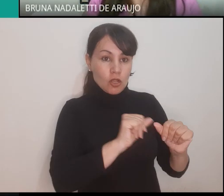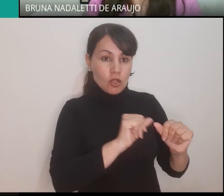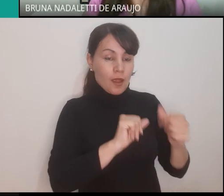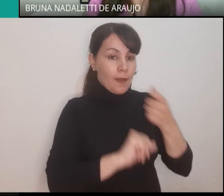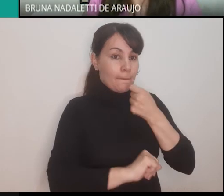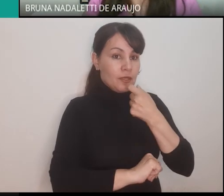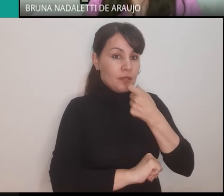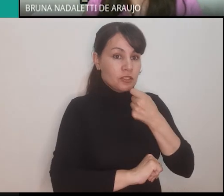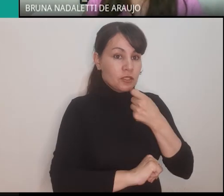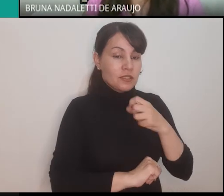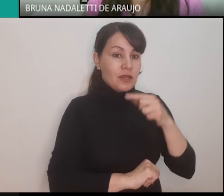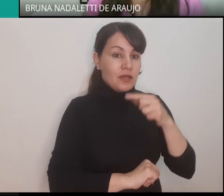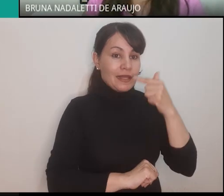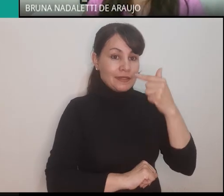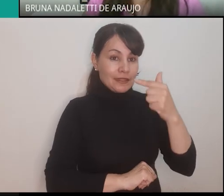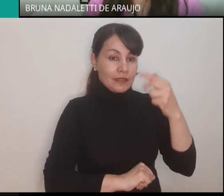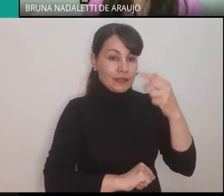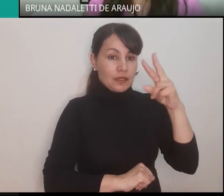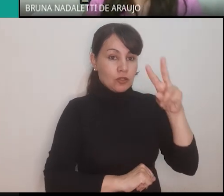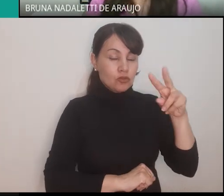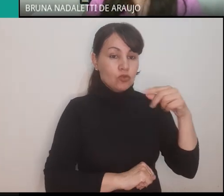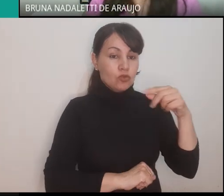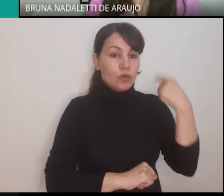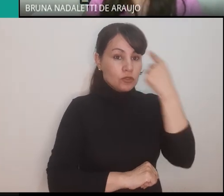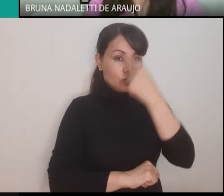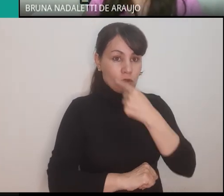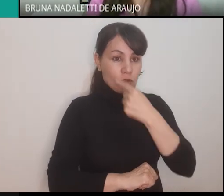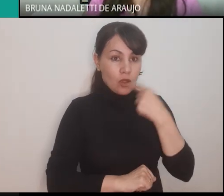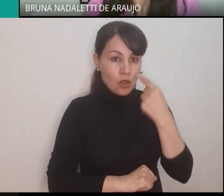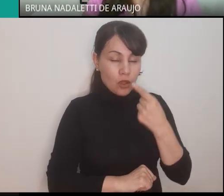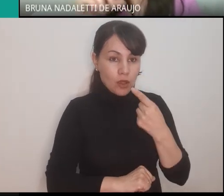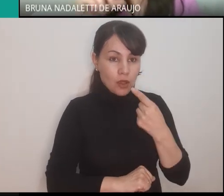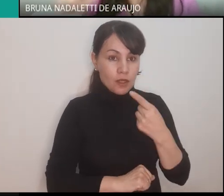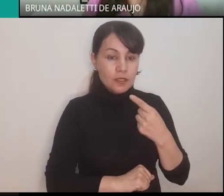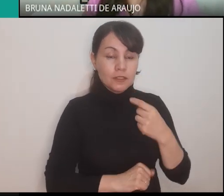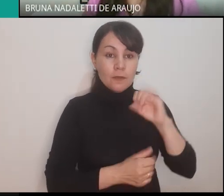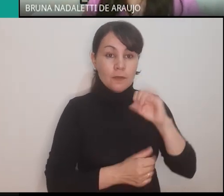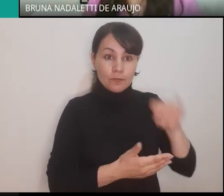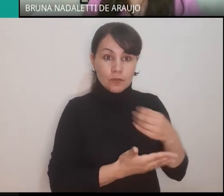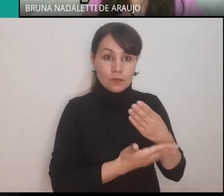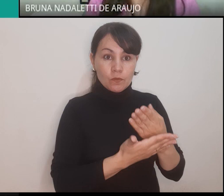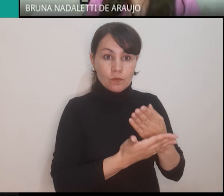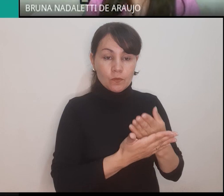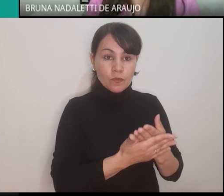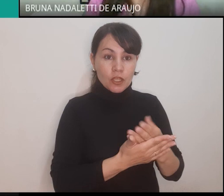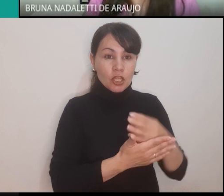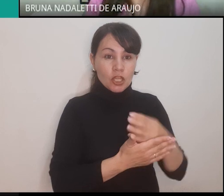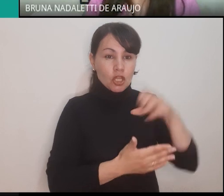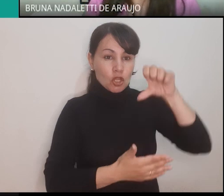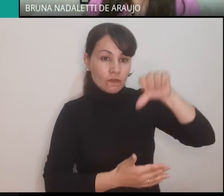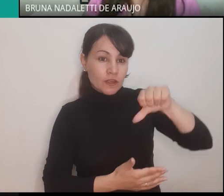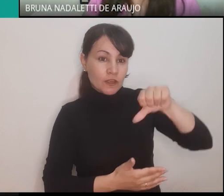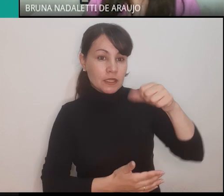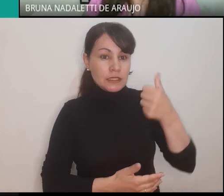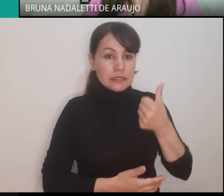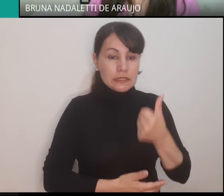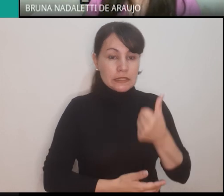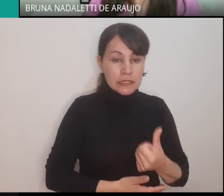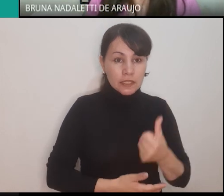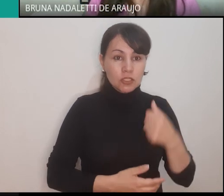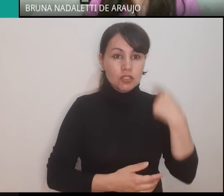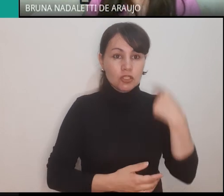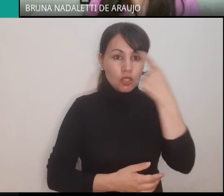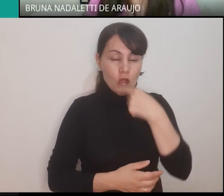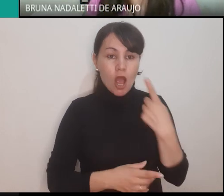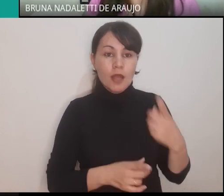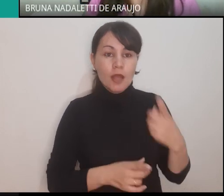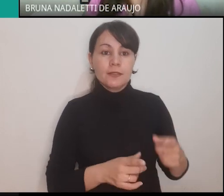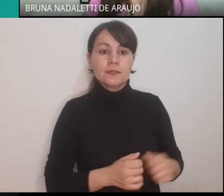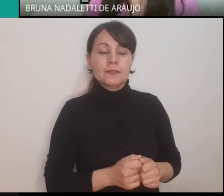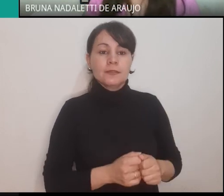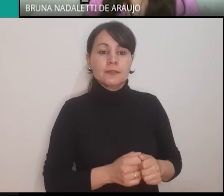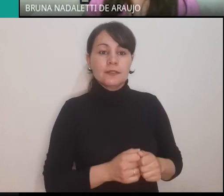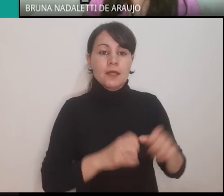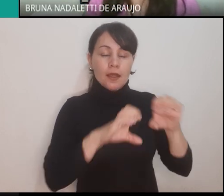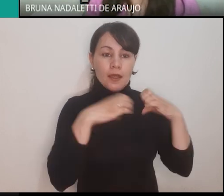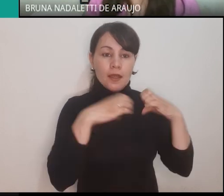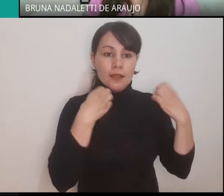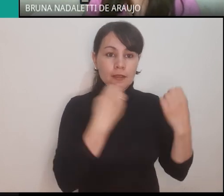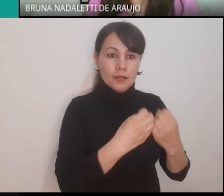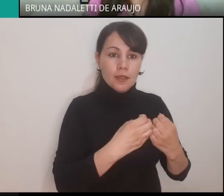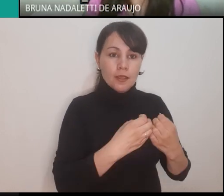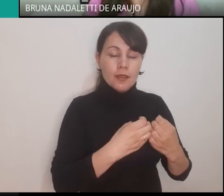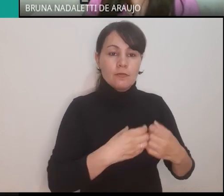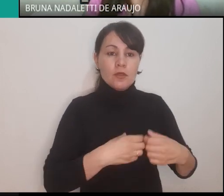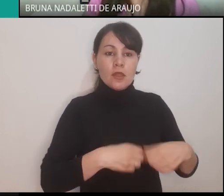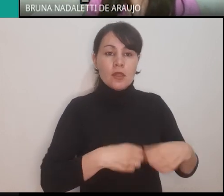cada 72 horas, se possível, no máximo 96 horas. Trocar equipo da administração